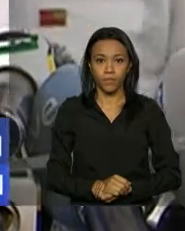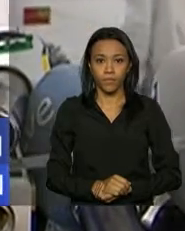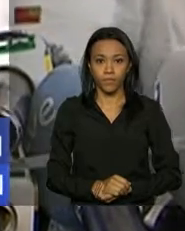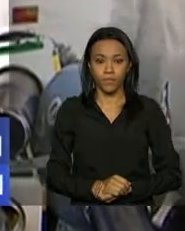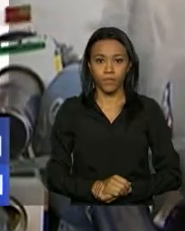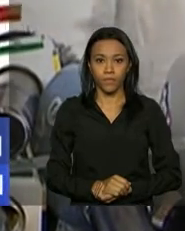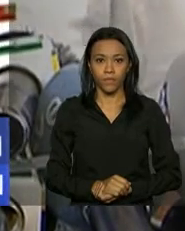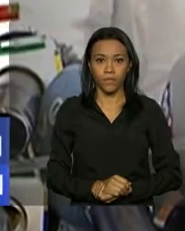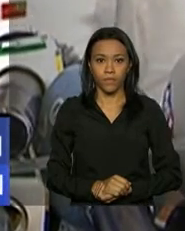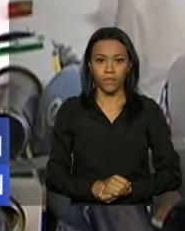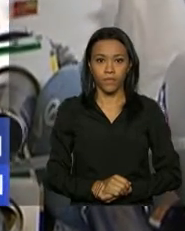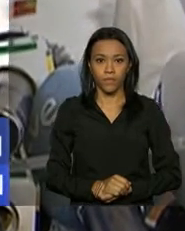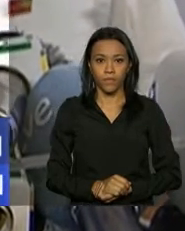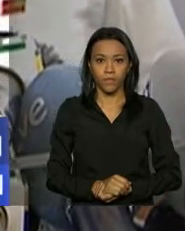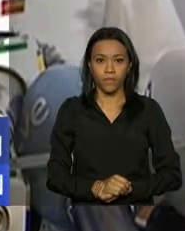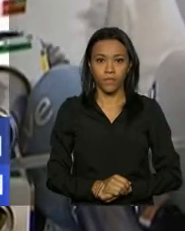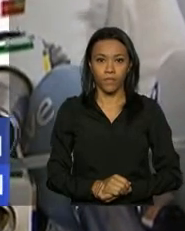Como?